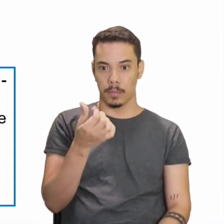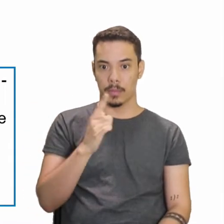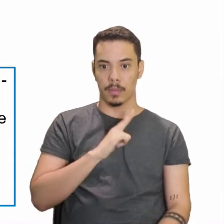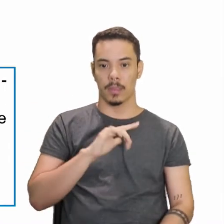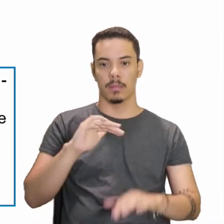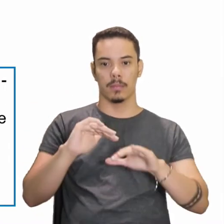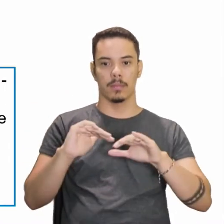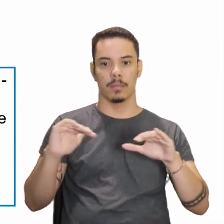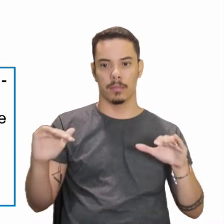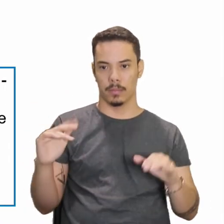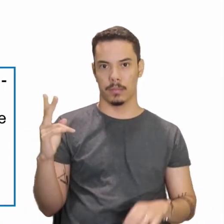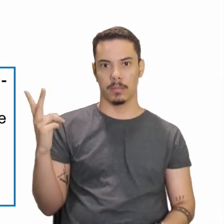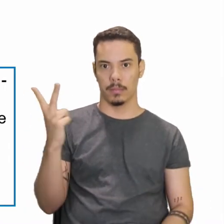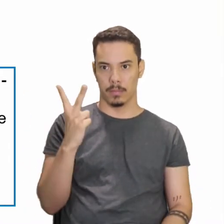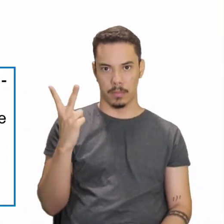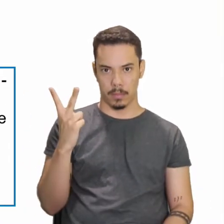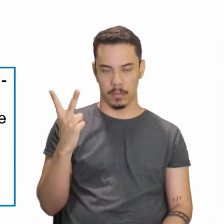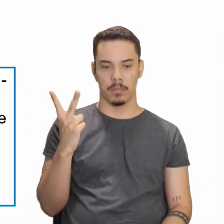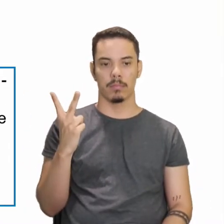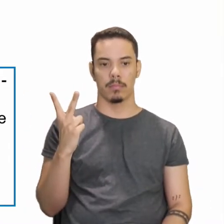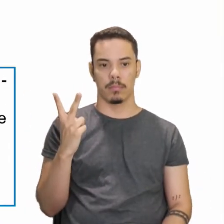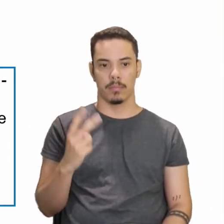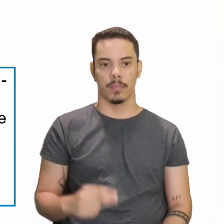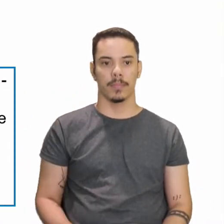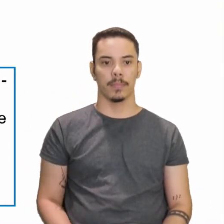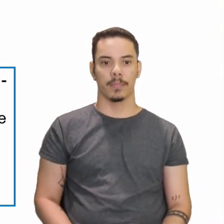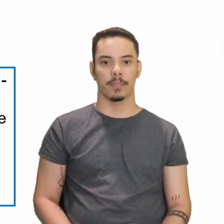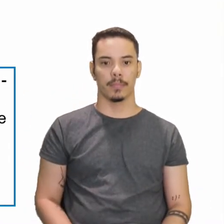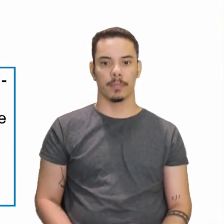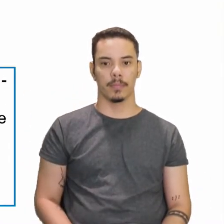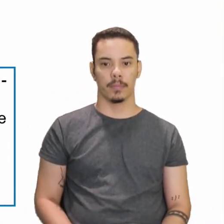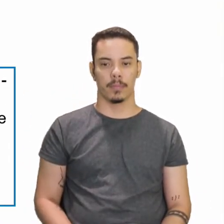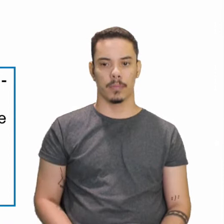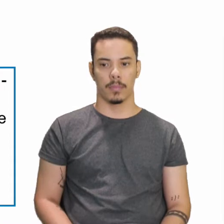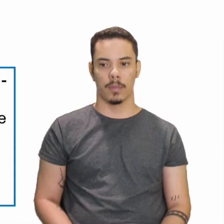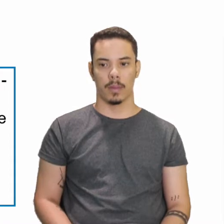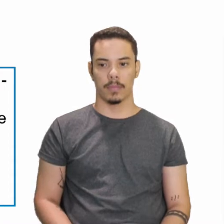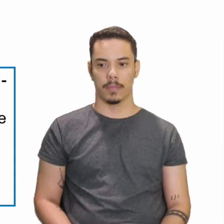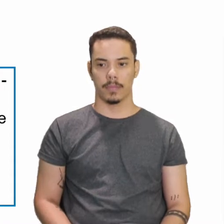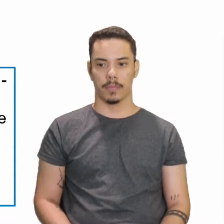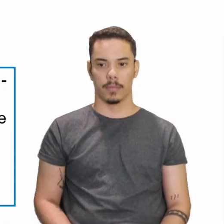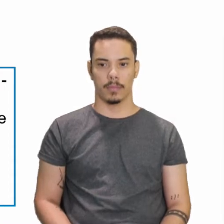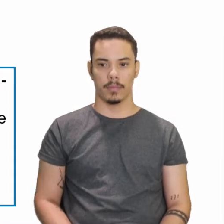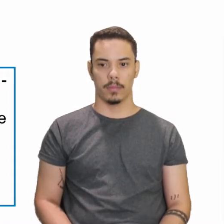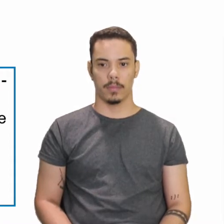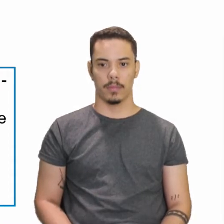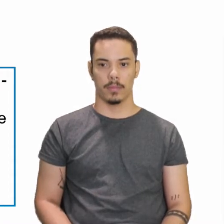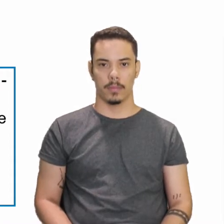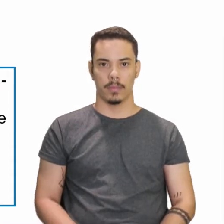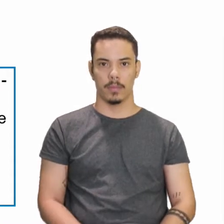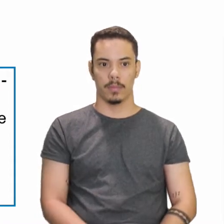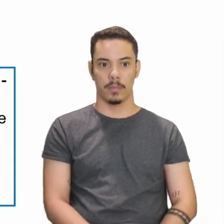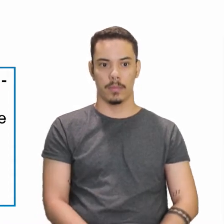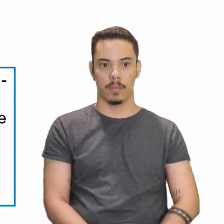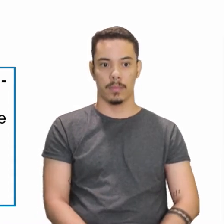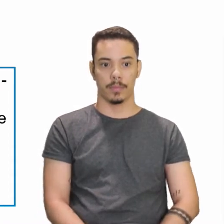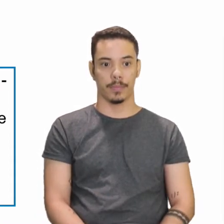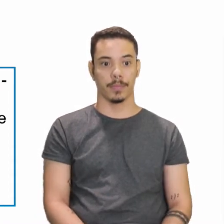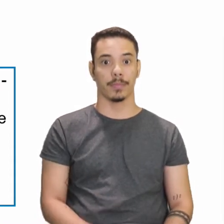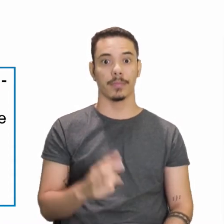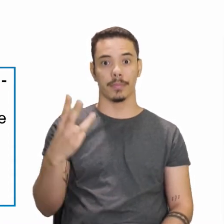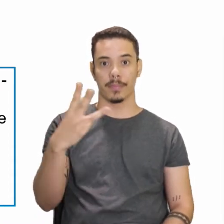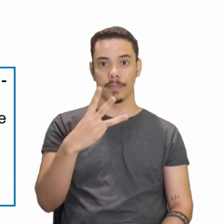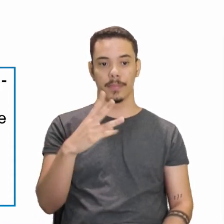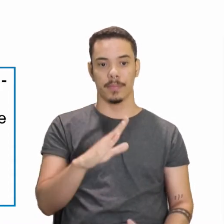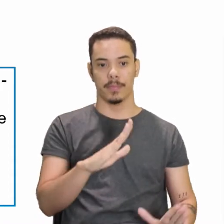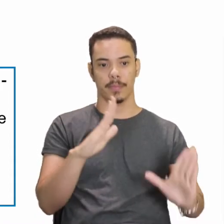a separação, tá, desses textos em galego e o português. Já na terceira fase,